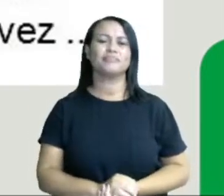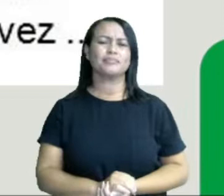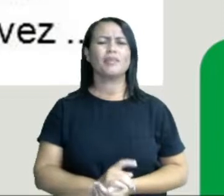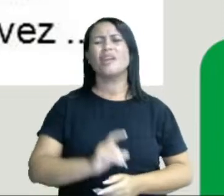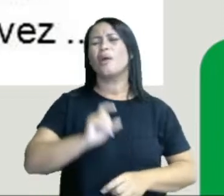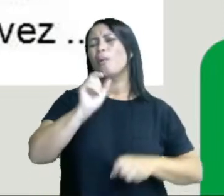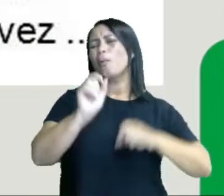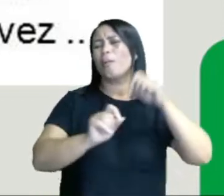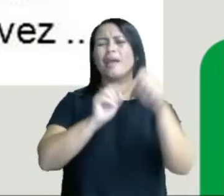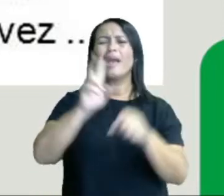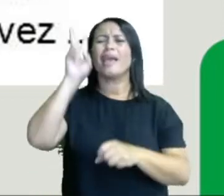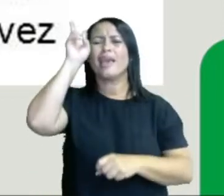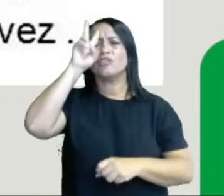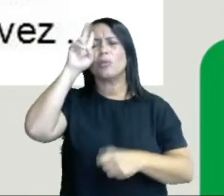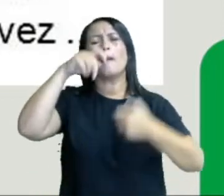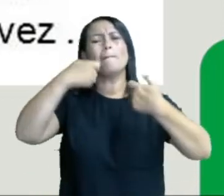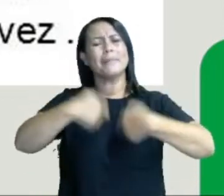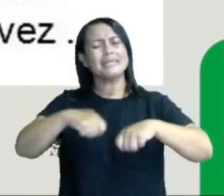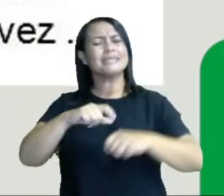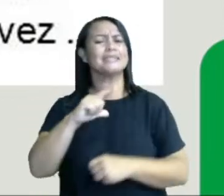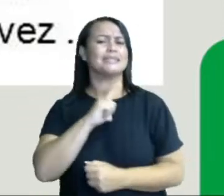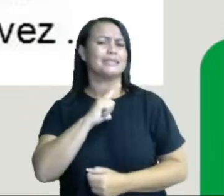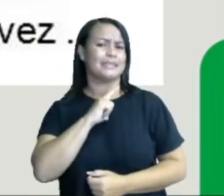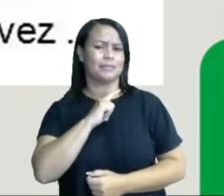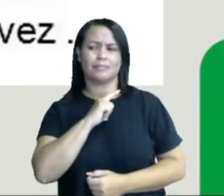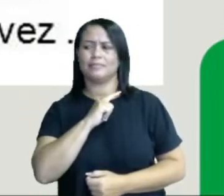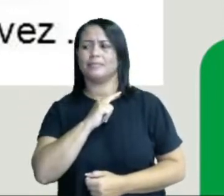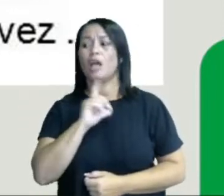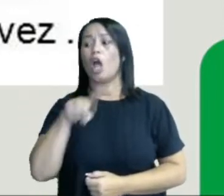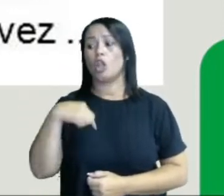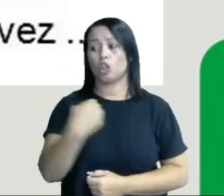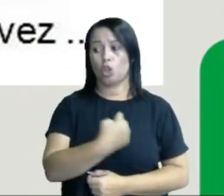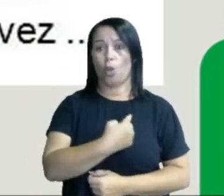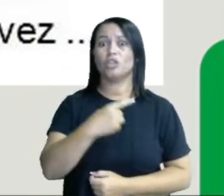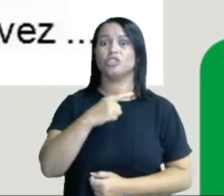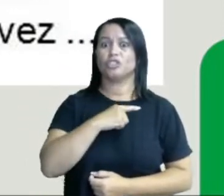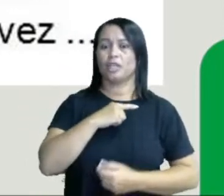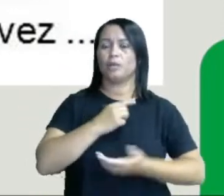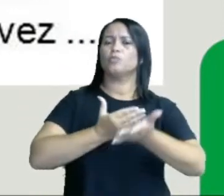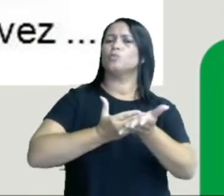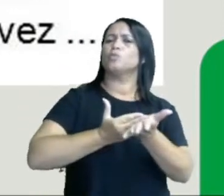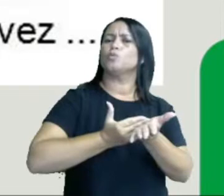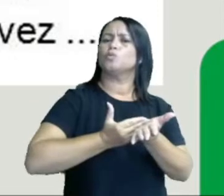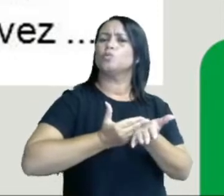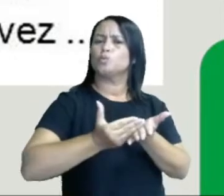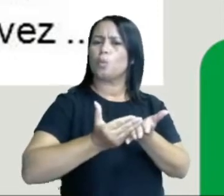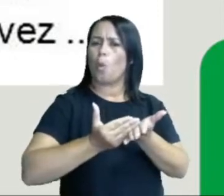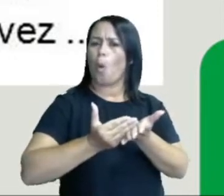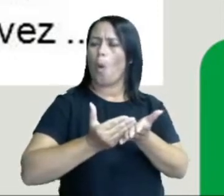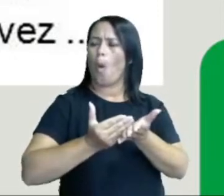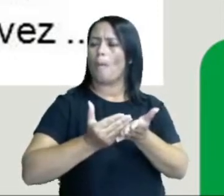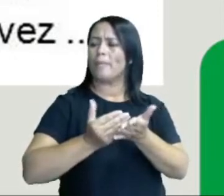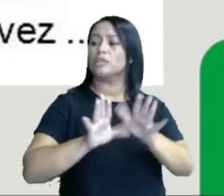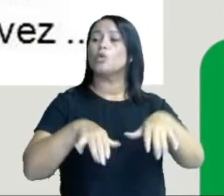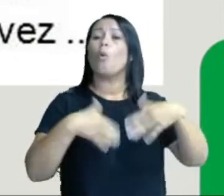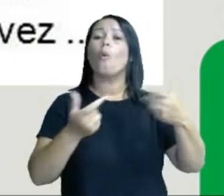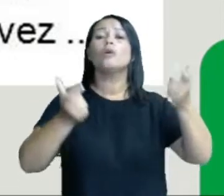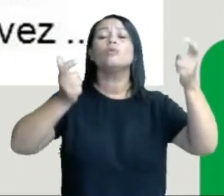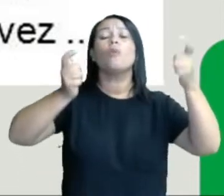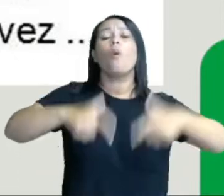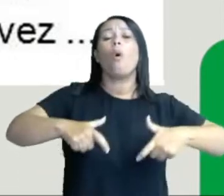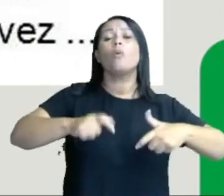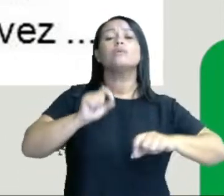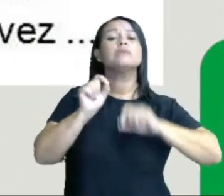O que é que a história precisa ter? Nós vamos ter o início, que é quando,